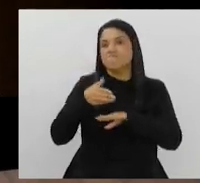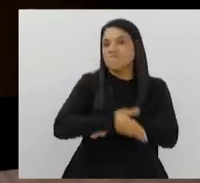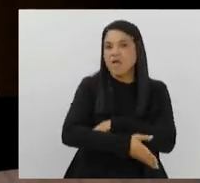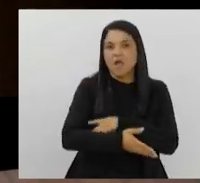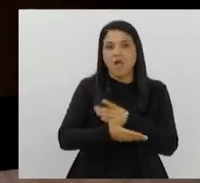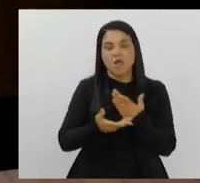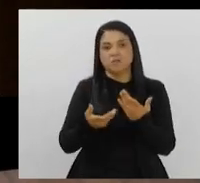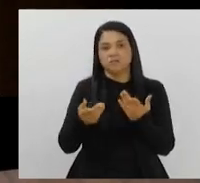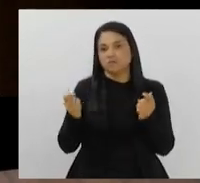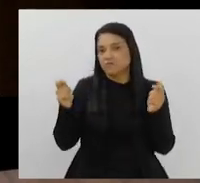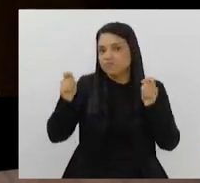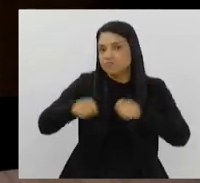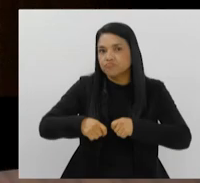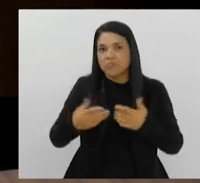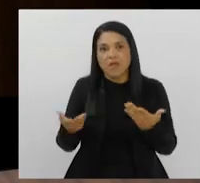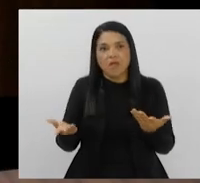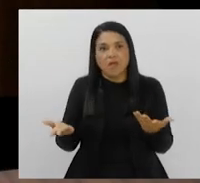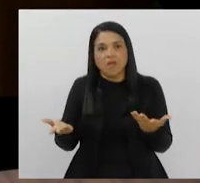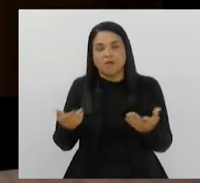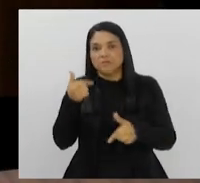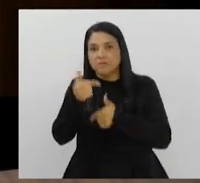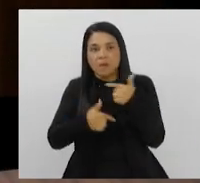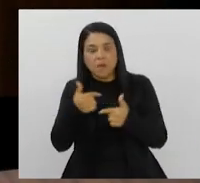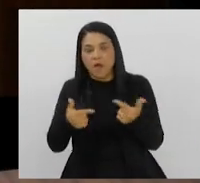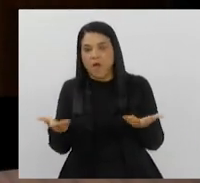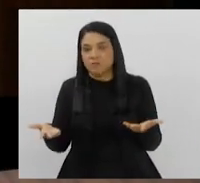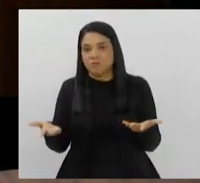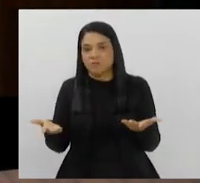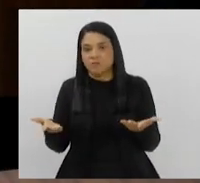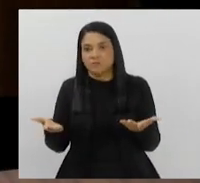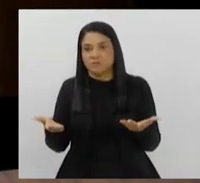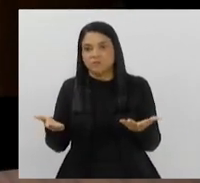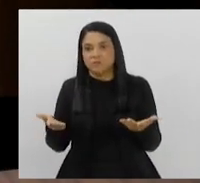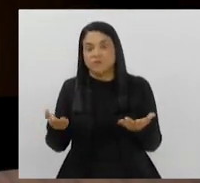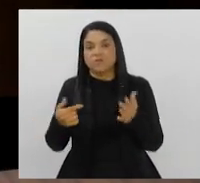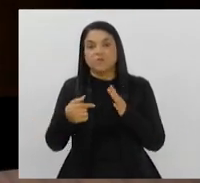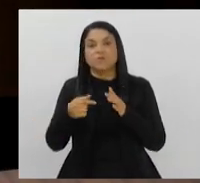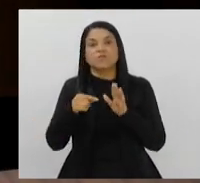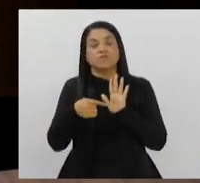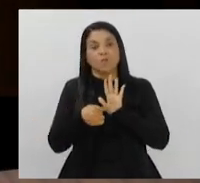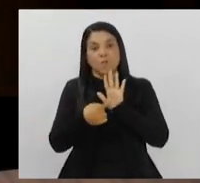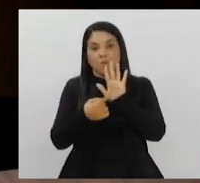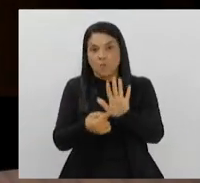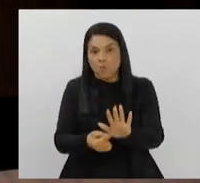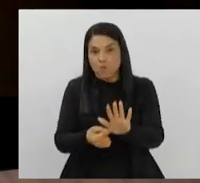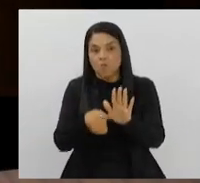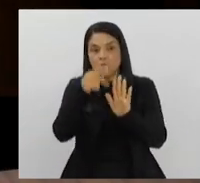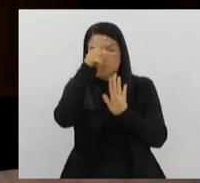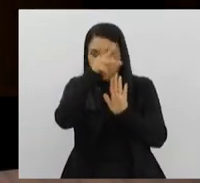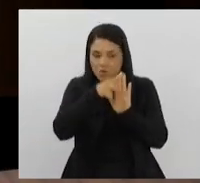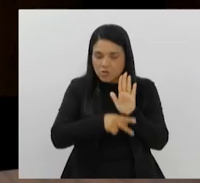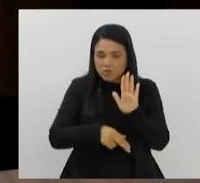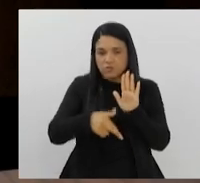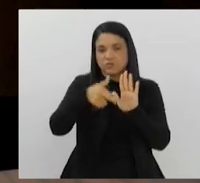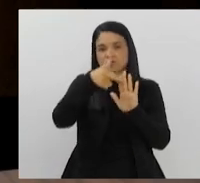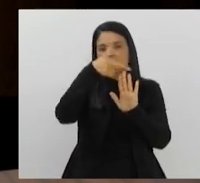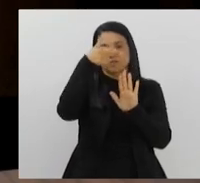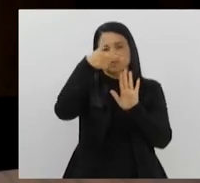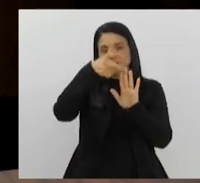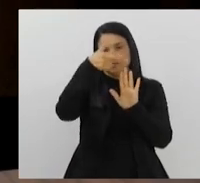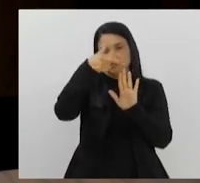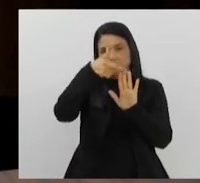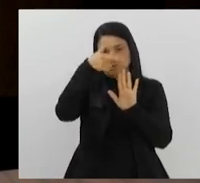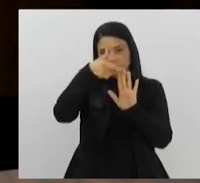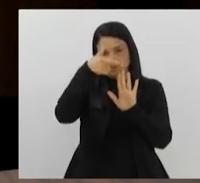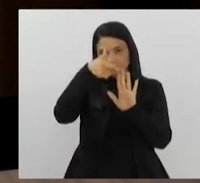Né? Então, dito isso, ficou de ser apresentado um projeto de resolução